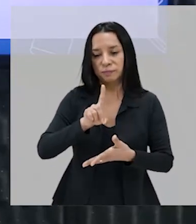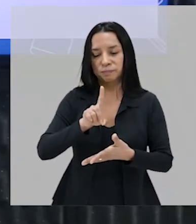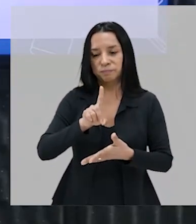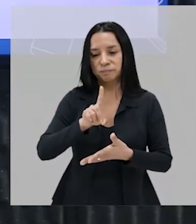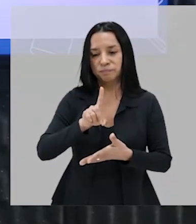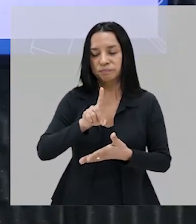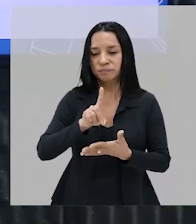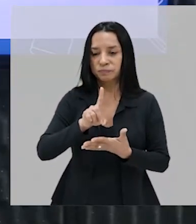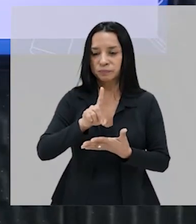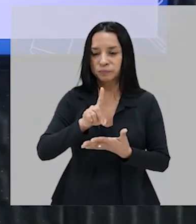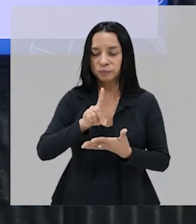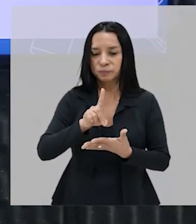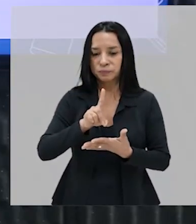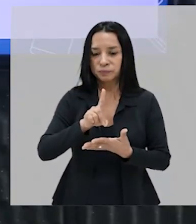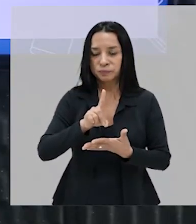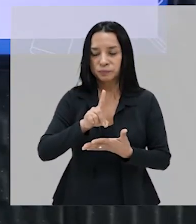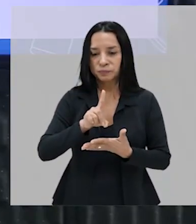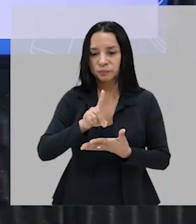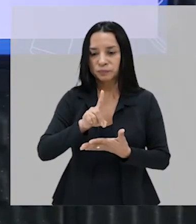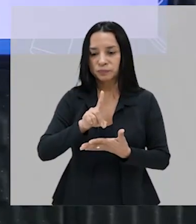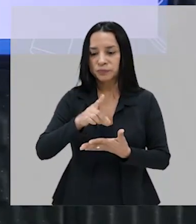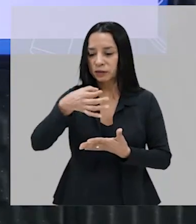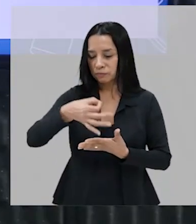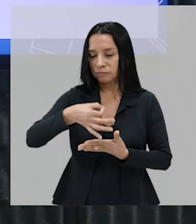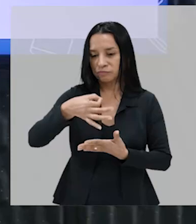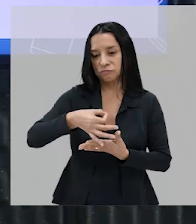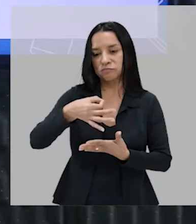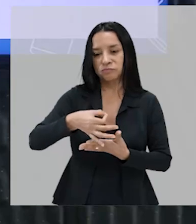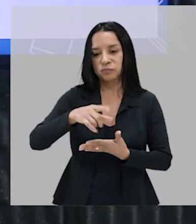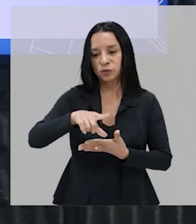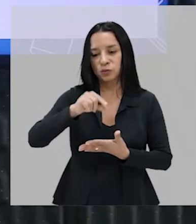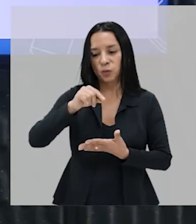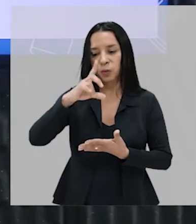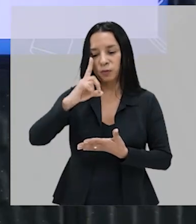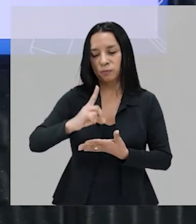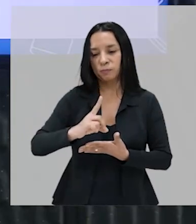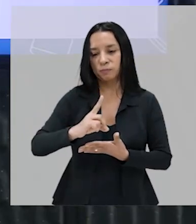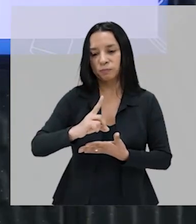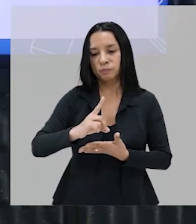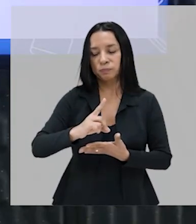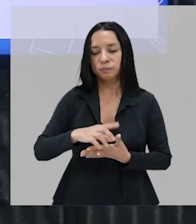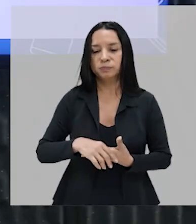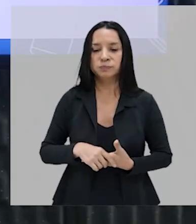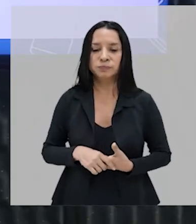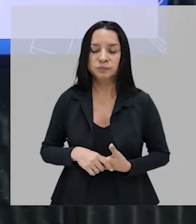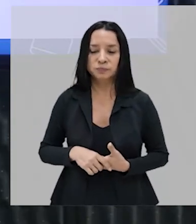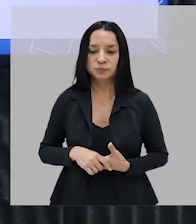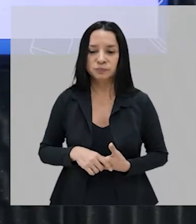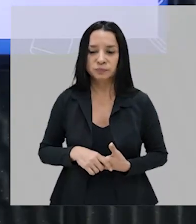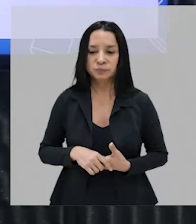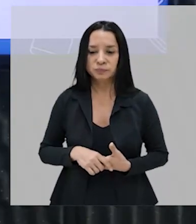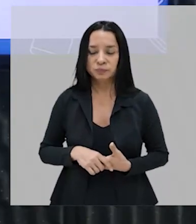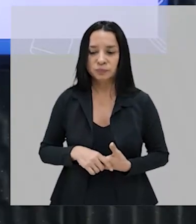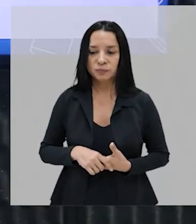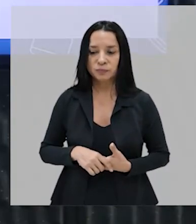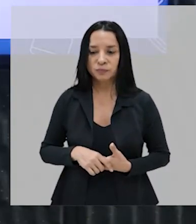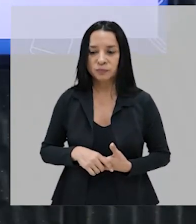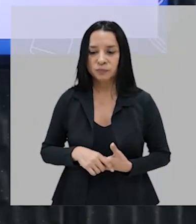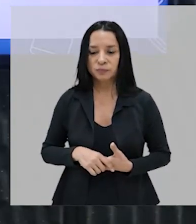Marque para você a letra D, tá? Mais adequada aqui a letra D, tá? A mais adequada a letra D de